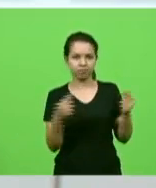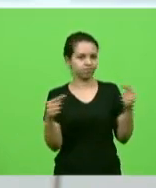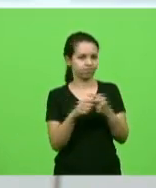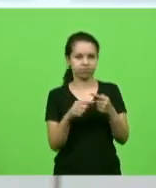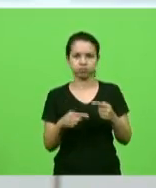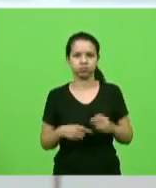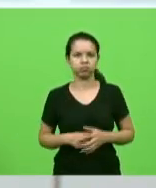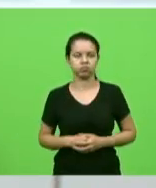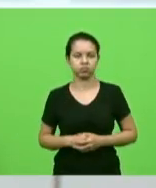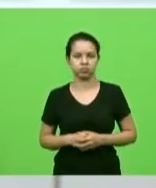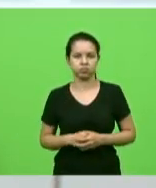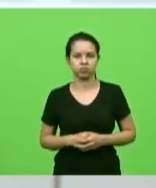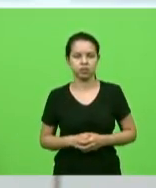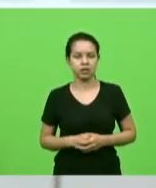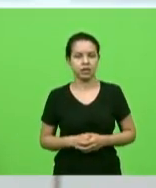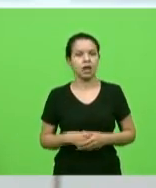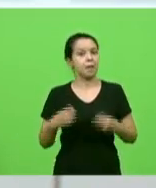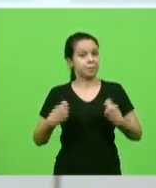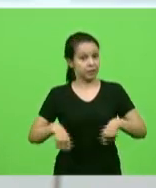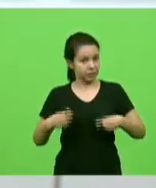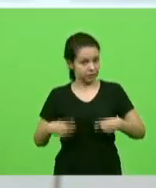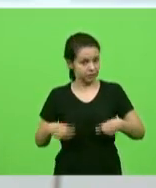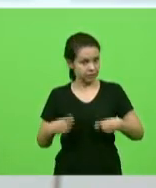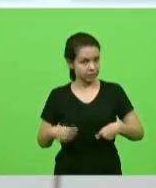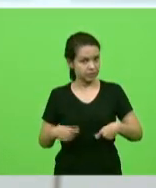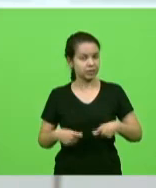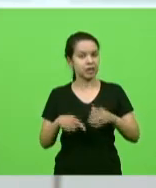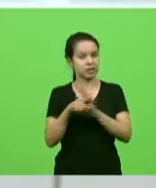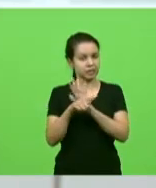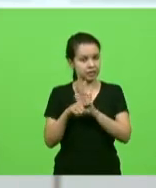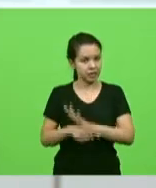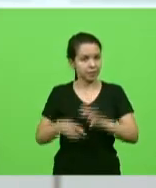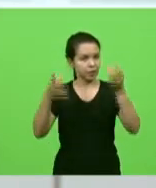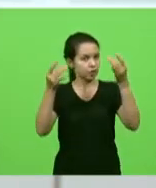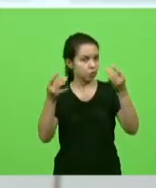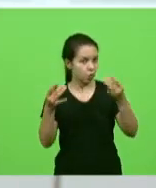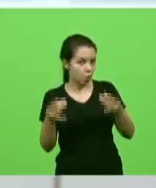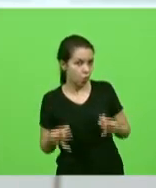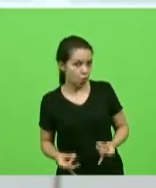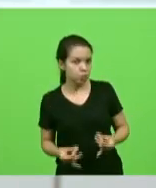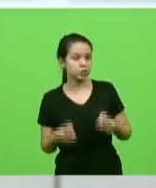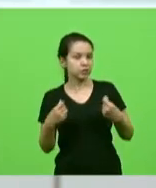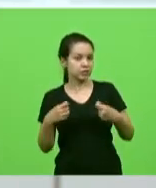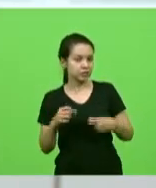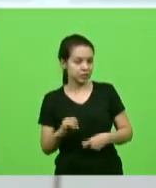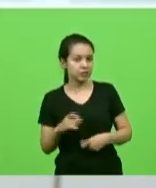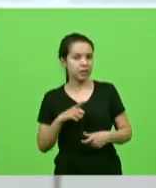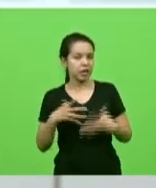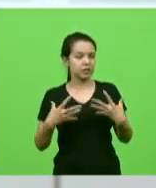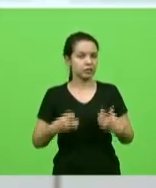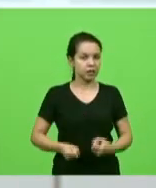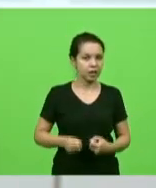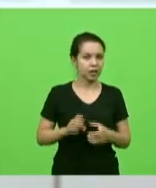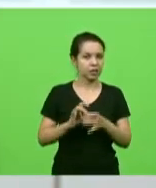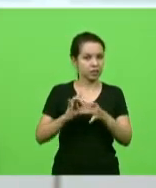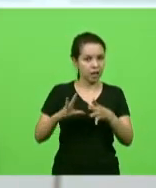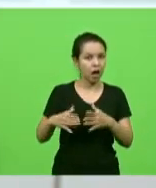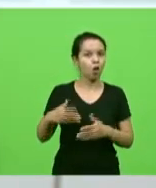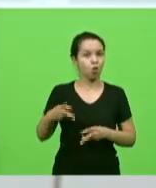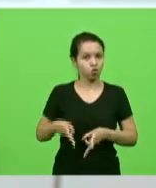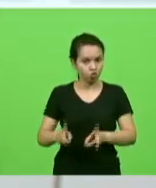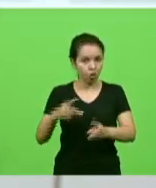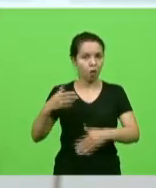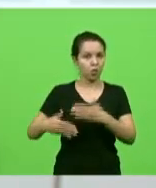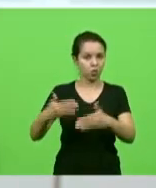sobre a necessidade de exame criterioso dos requisitos de admissibilidade aptos a permitir eventual prosseguimento do